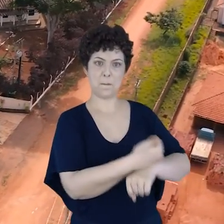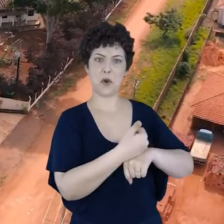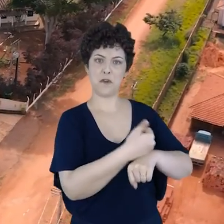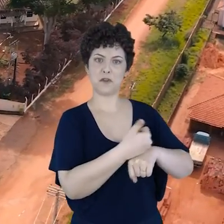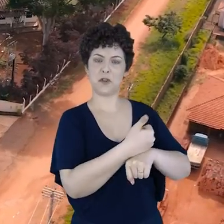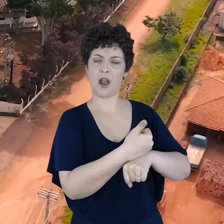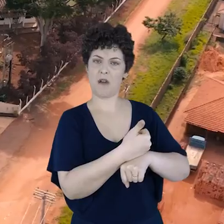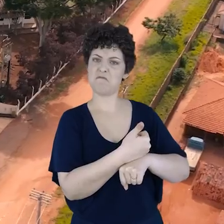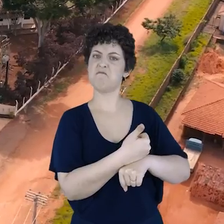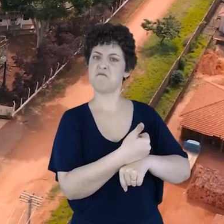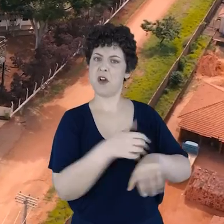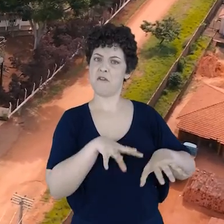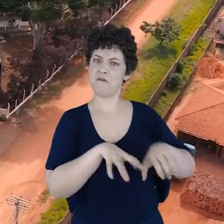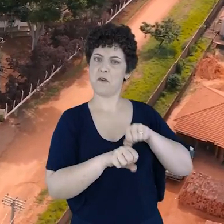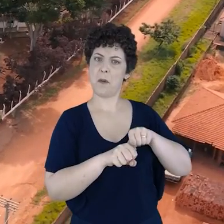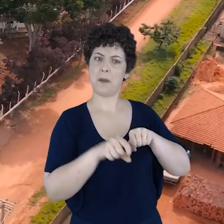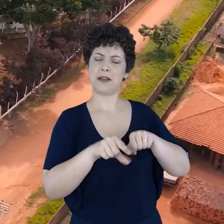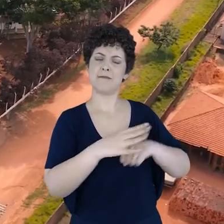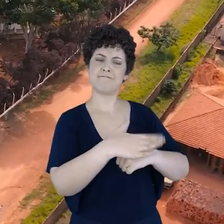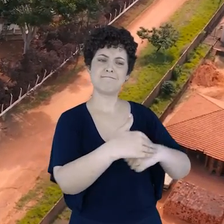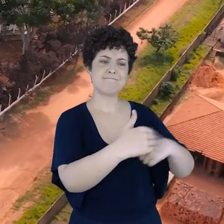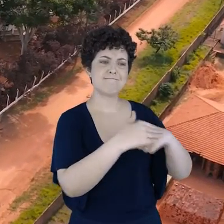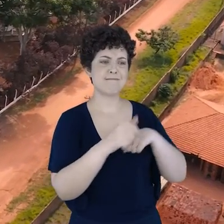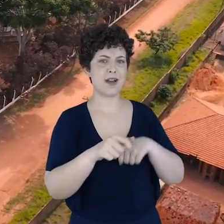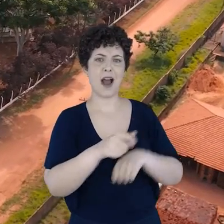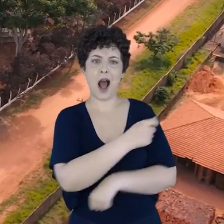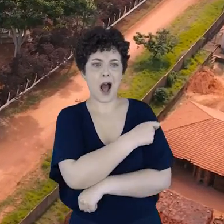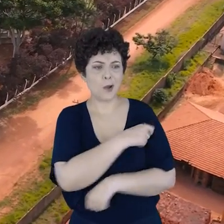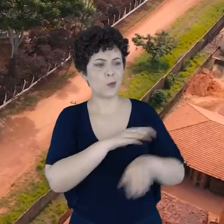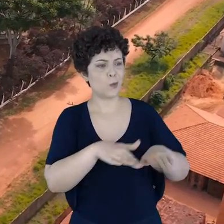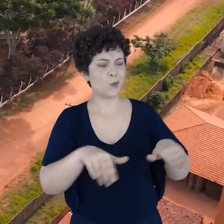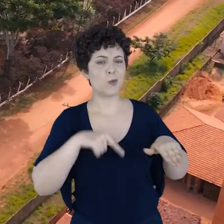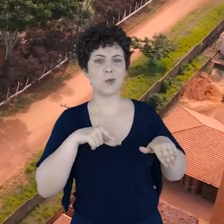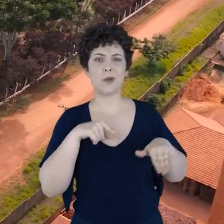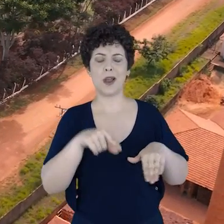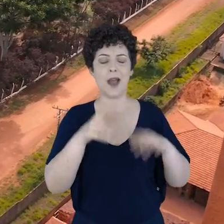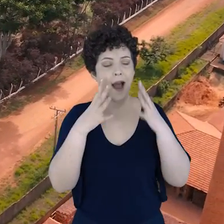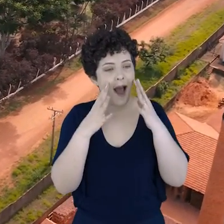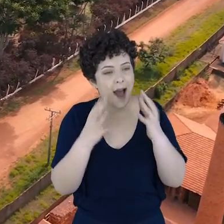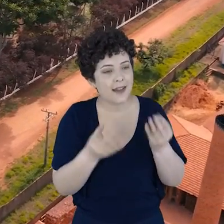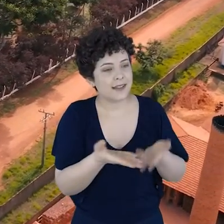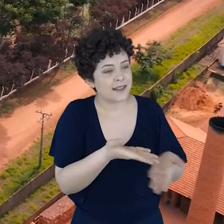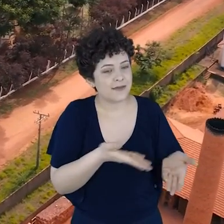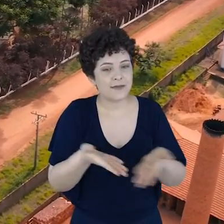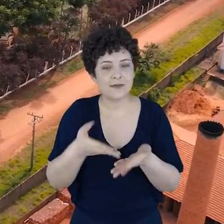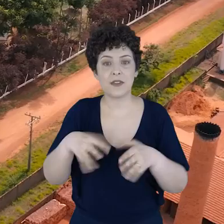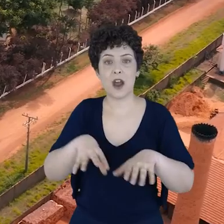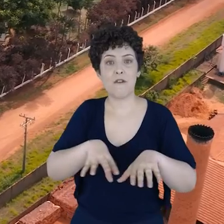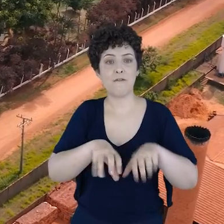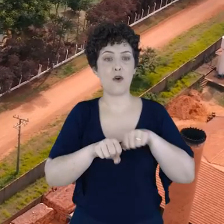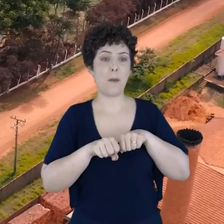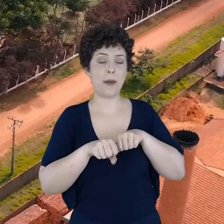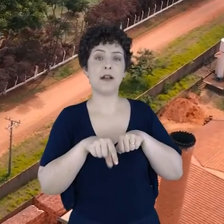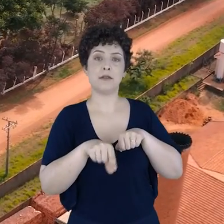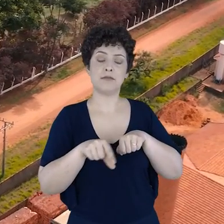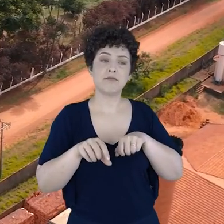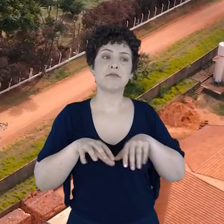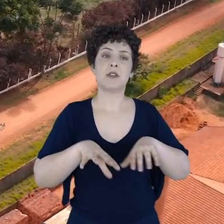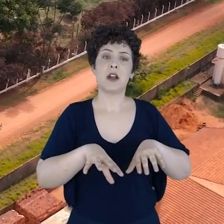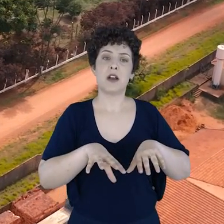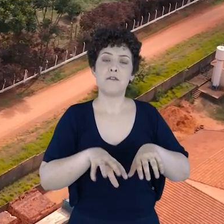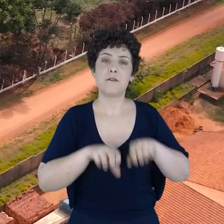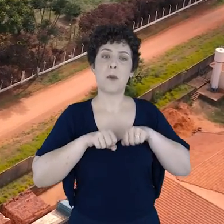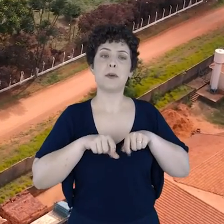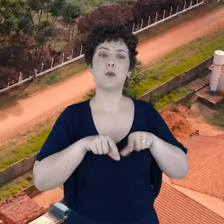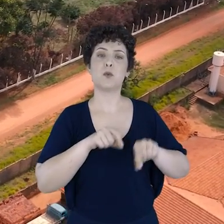profissional capacitada e muito carinhosa com os alunos, muito atenciosa, formando sempre